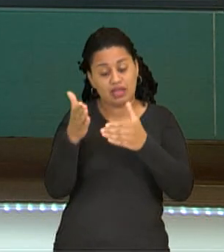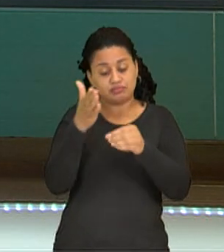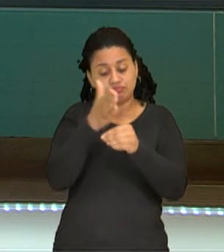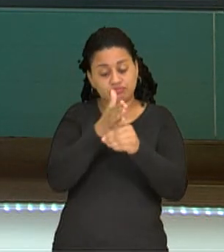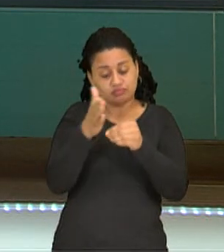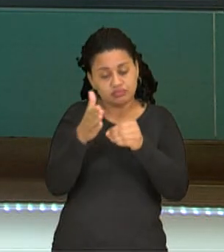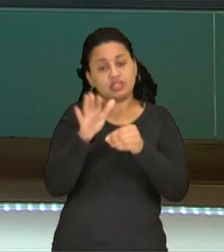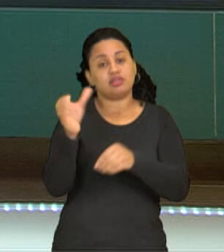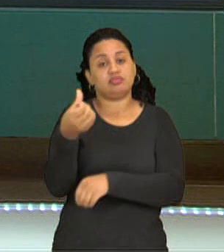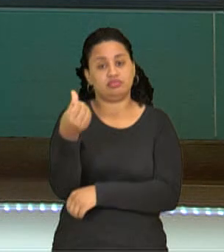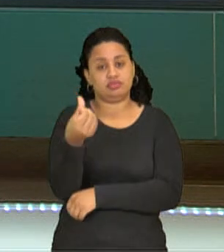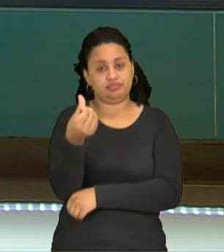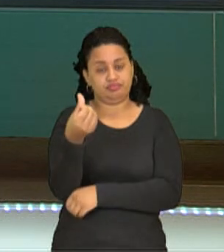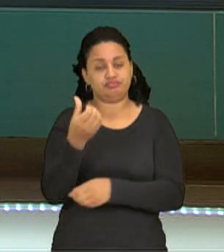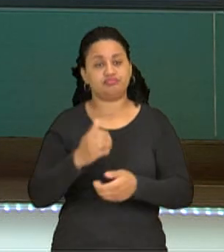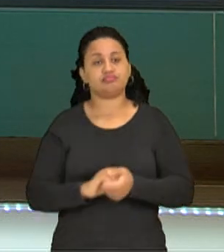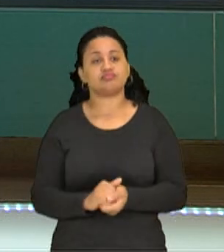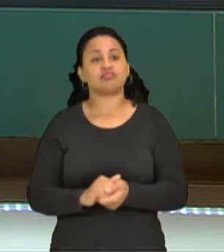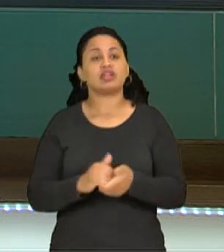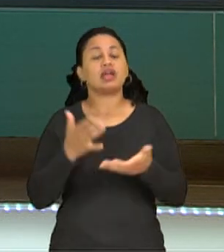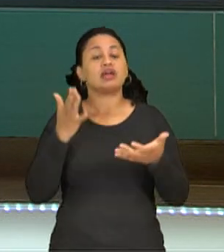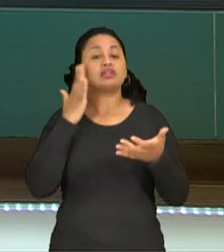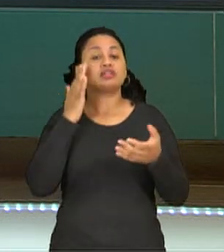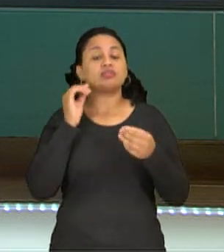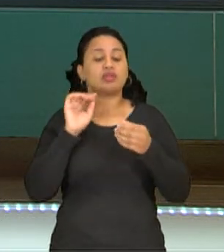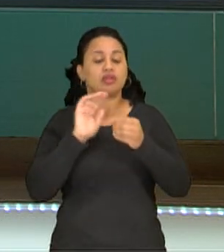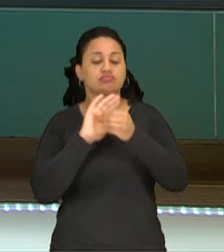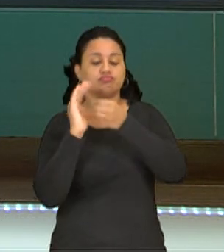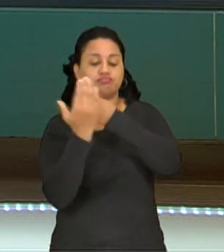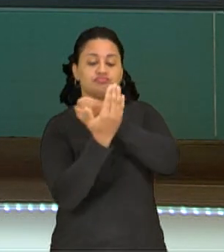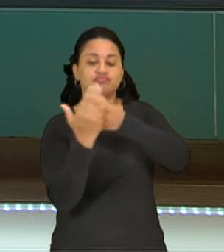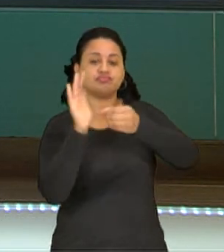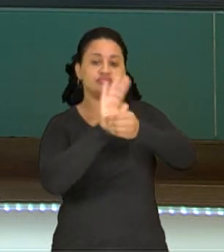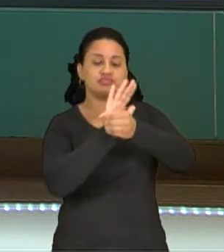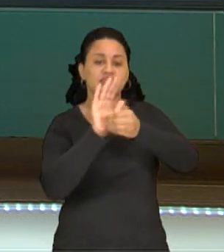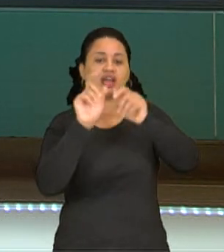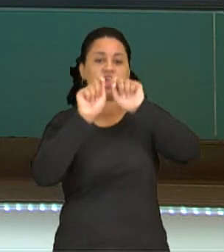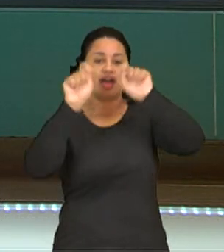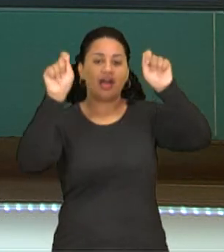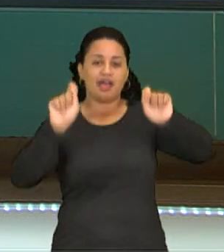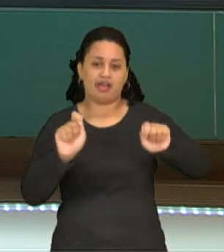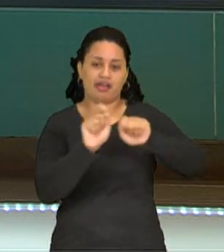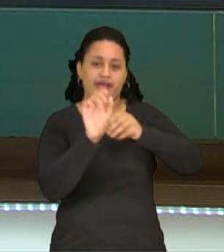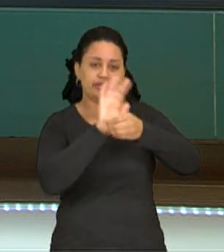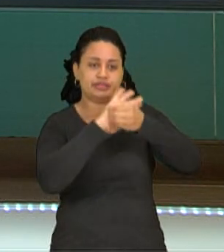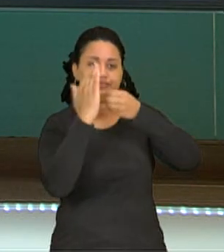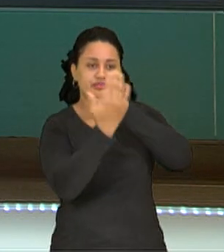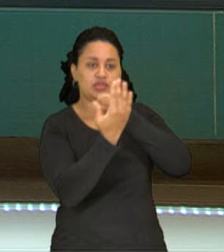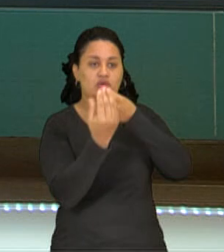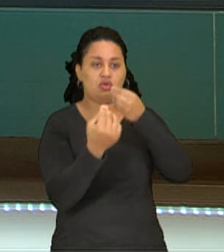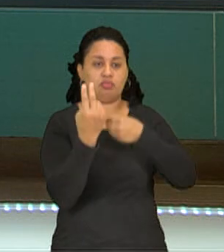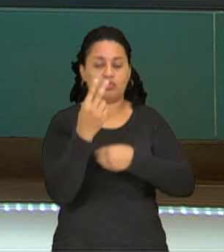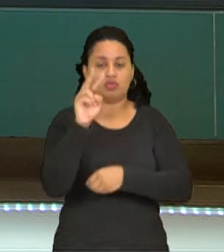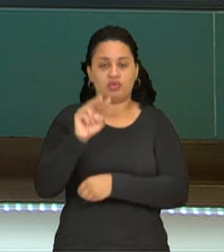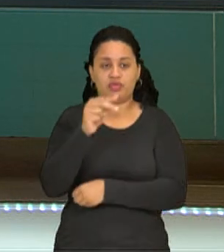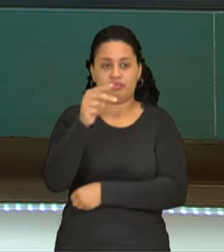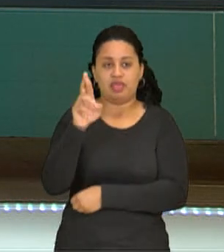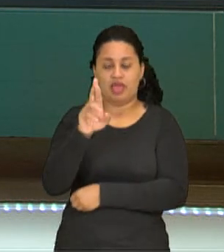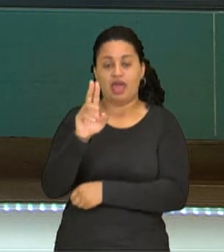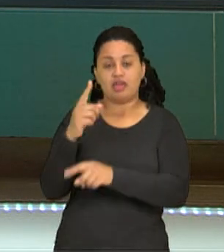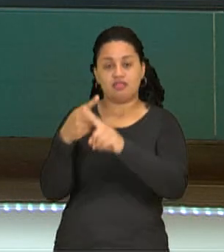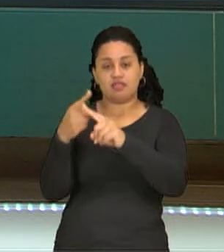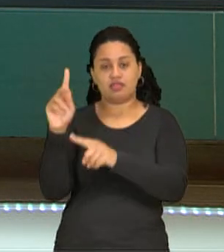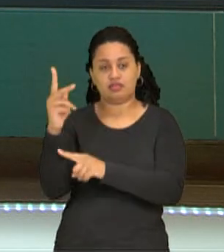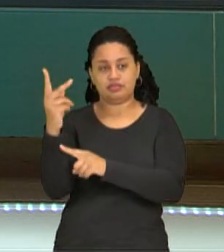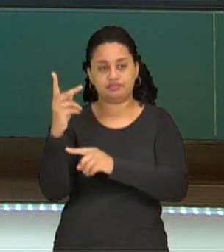é 6. O que nós queremos saber? A área lateral. Como é que a gente calcula a área lateral? 2πr vezes a